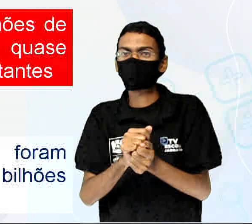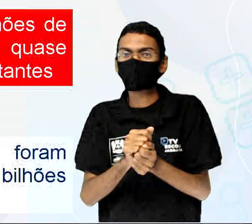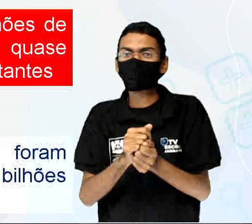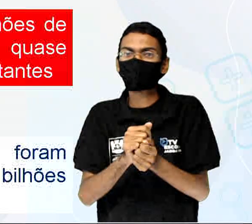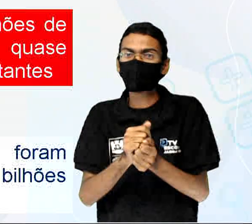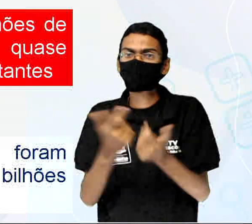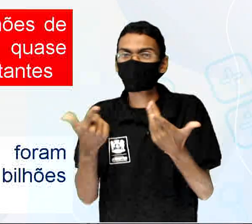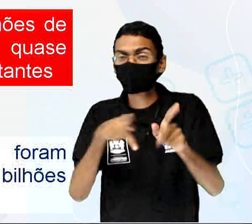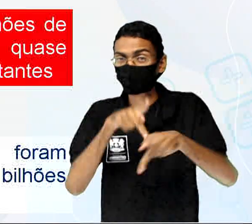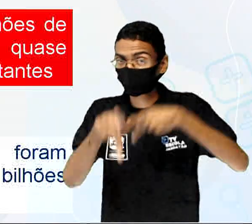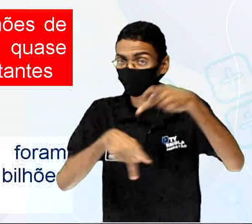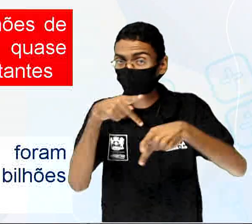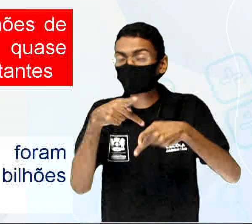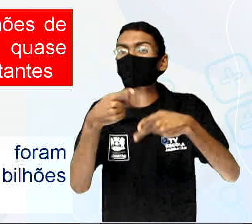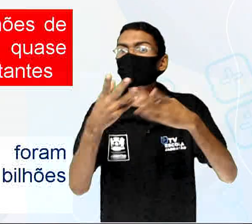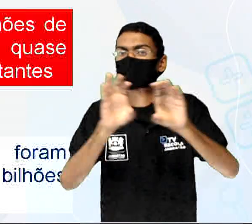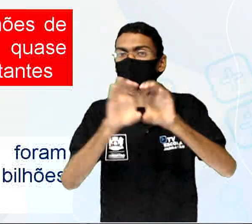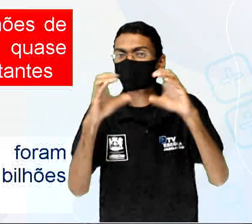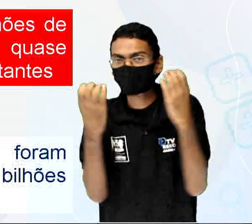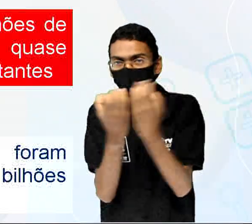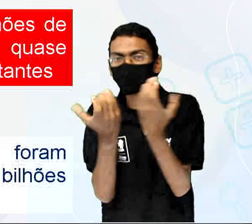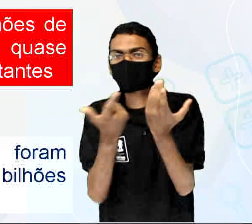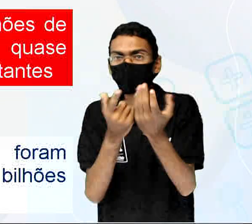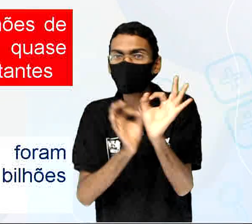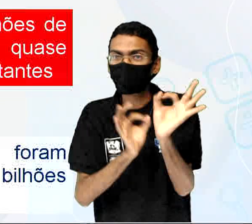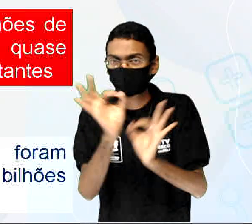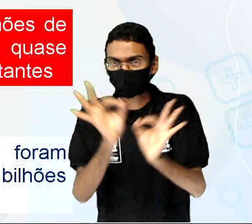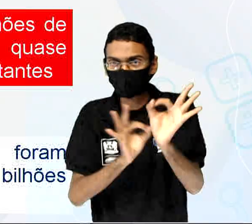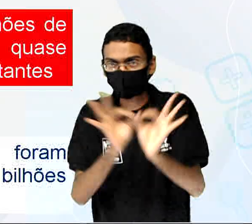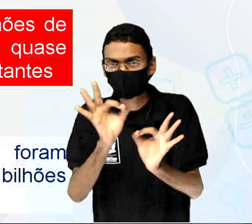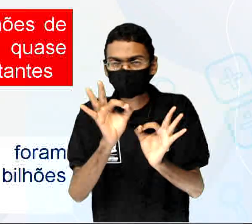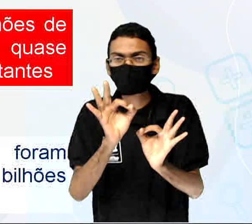responsáveis por movimentar aproximadamente um PIB de